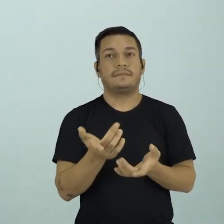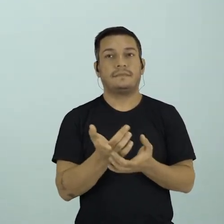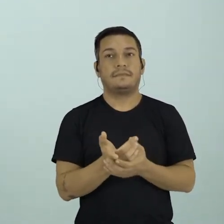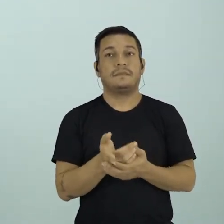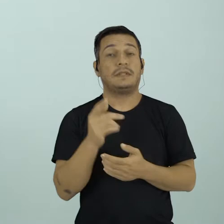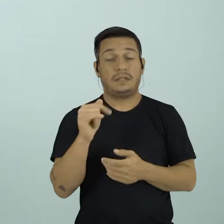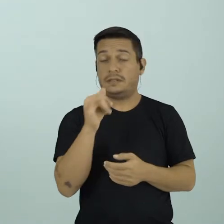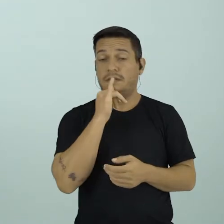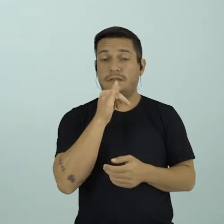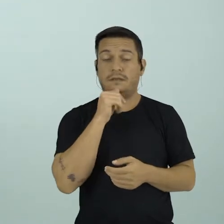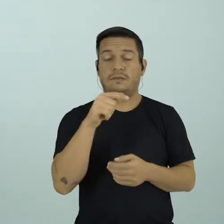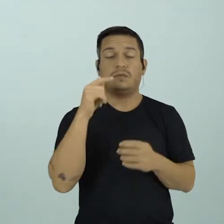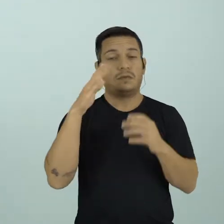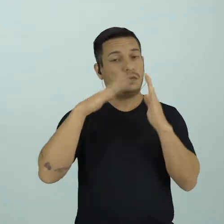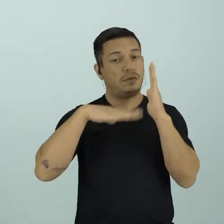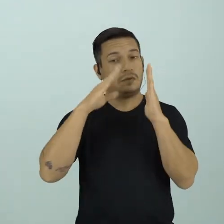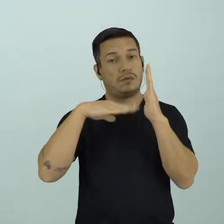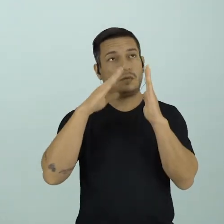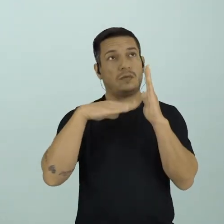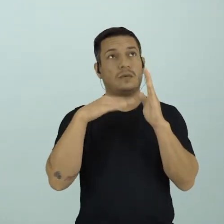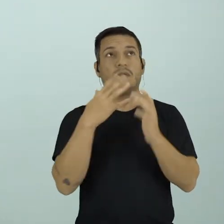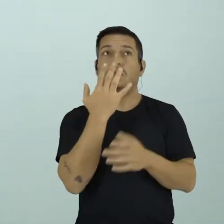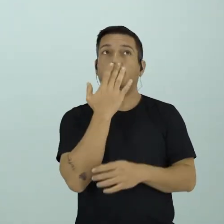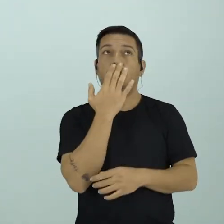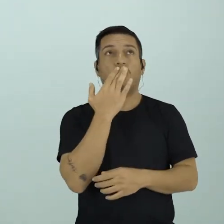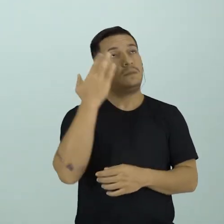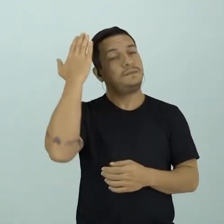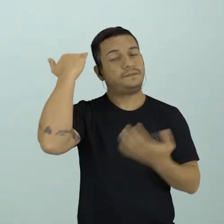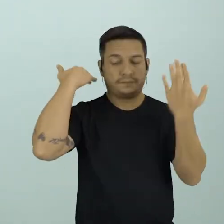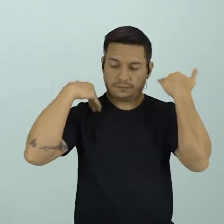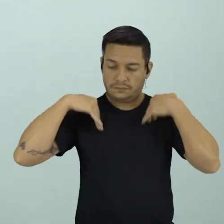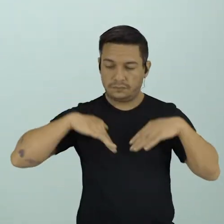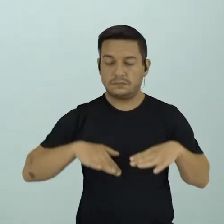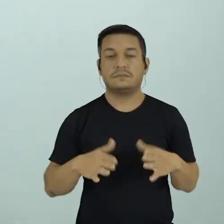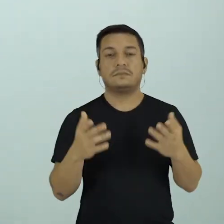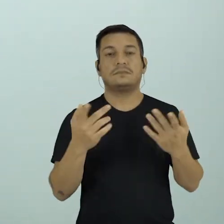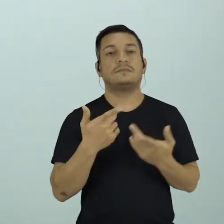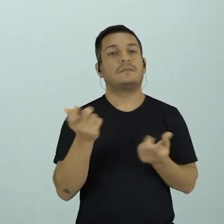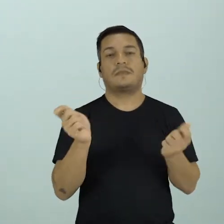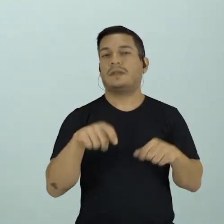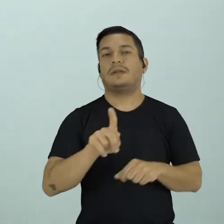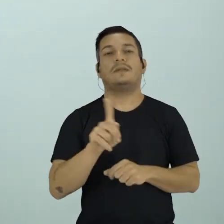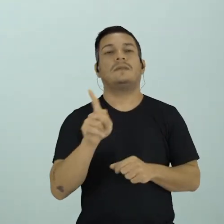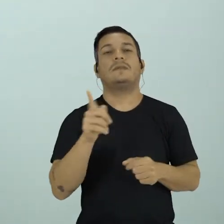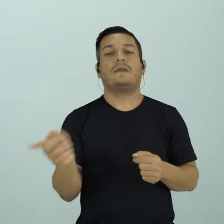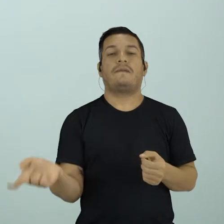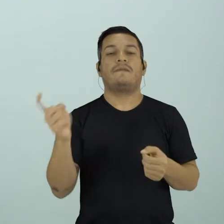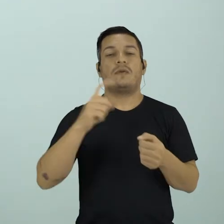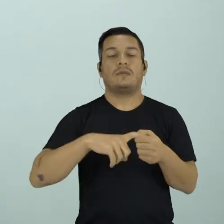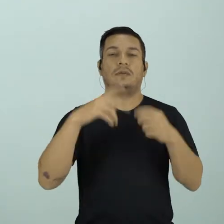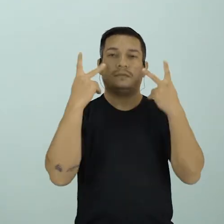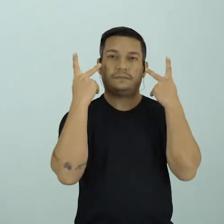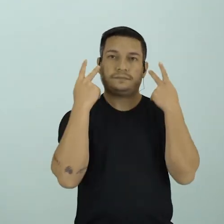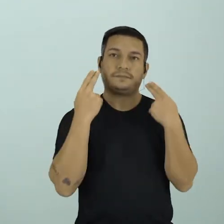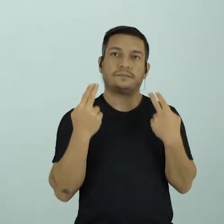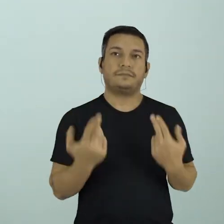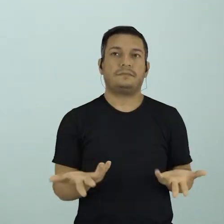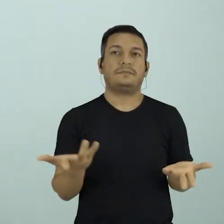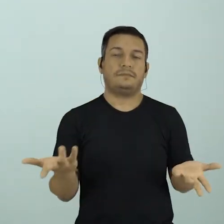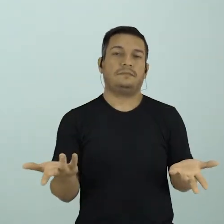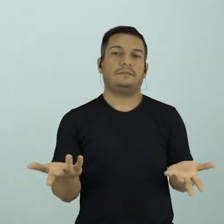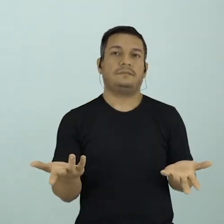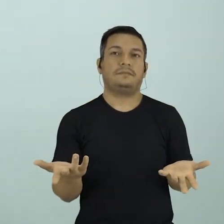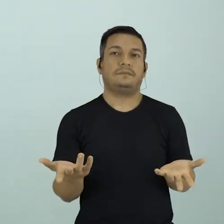Uma vez que o cabelo ele foi colorido, foi passado a coloração, a tinta, não é possível esse cabelo voltar mais à sua